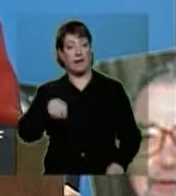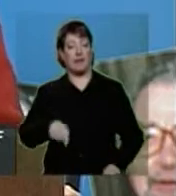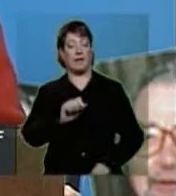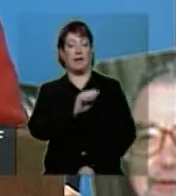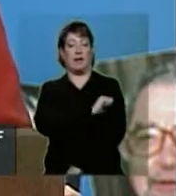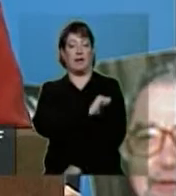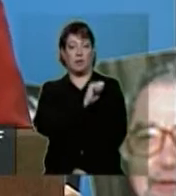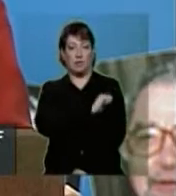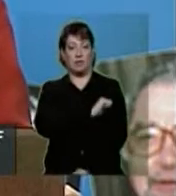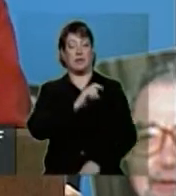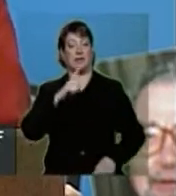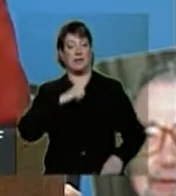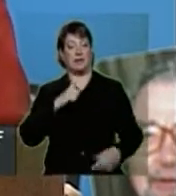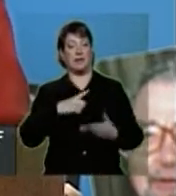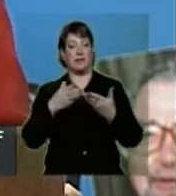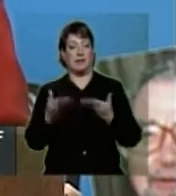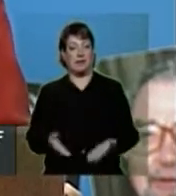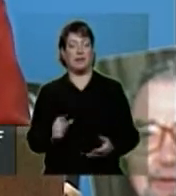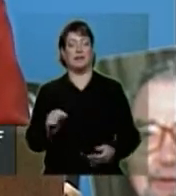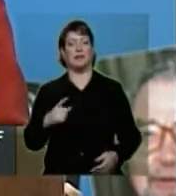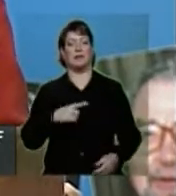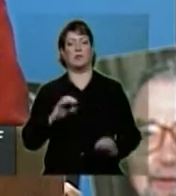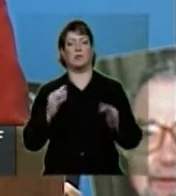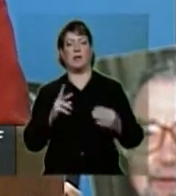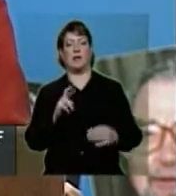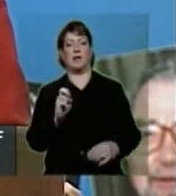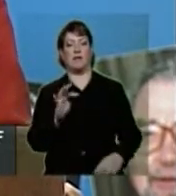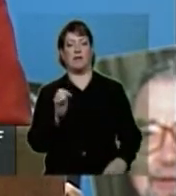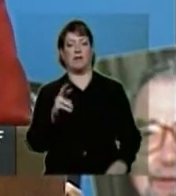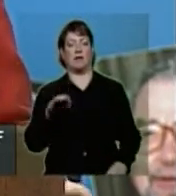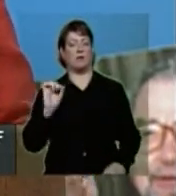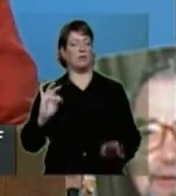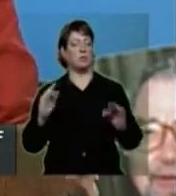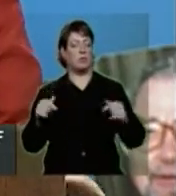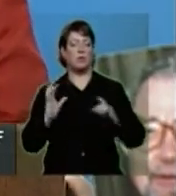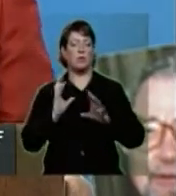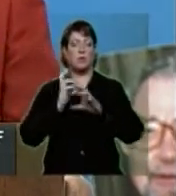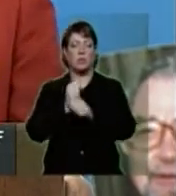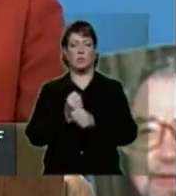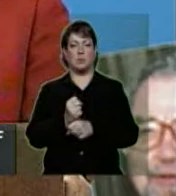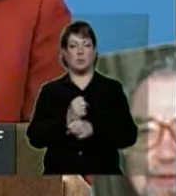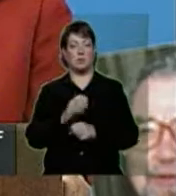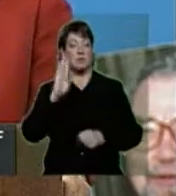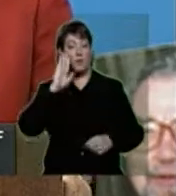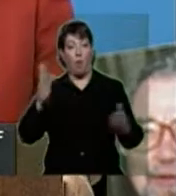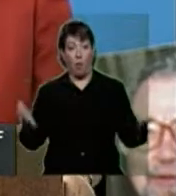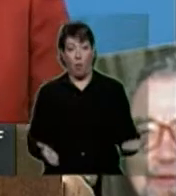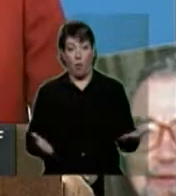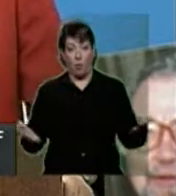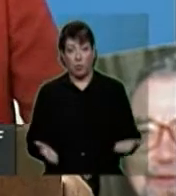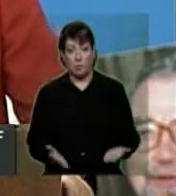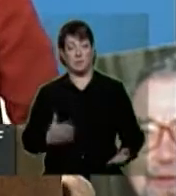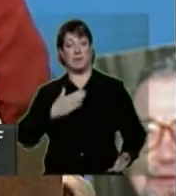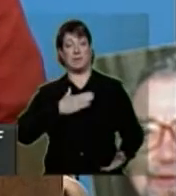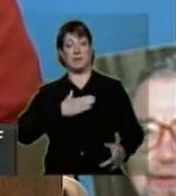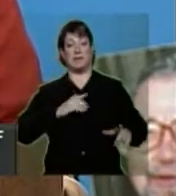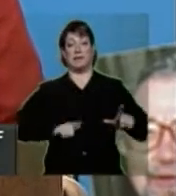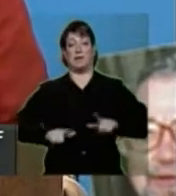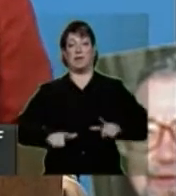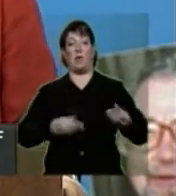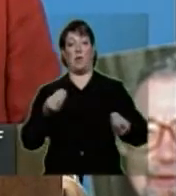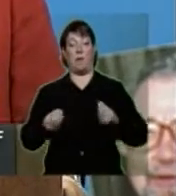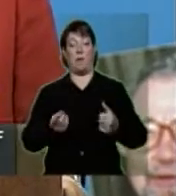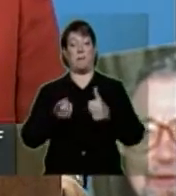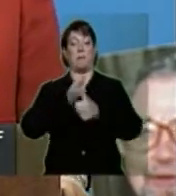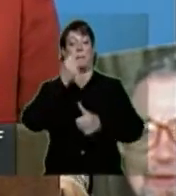tem como referência em todos estes anos, inclusive hoje, em minhas tarefas como a